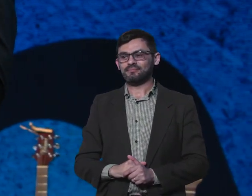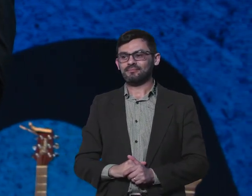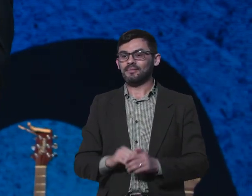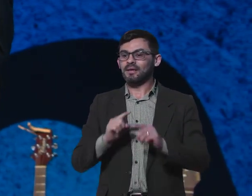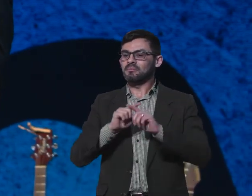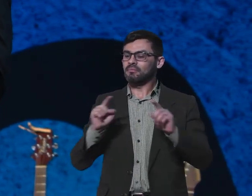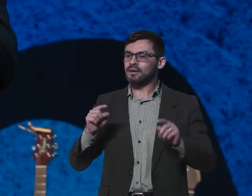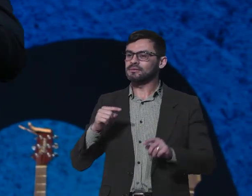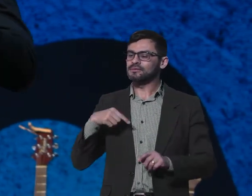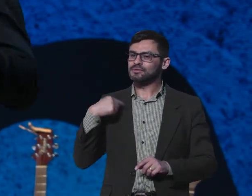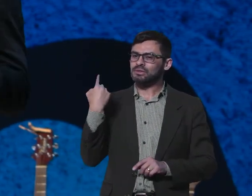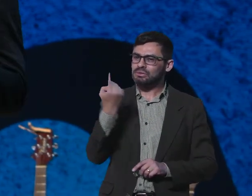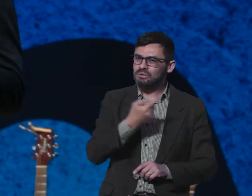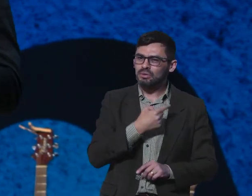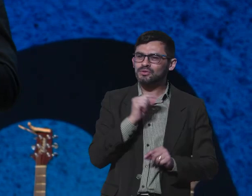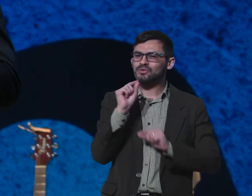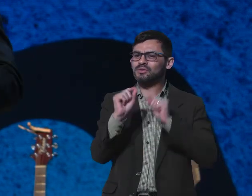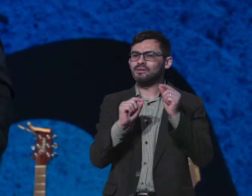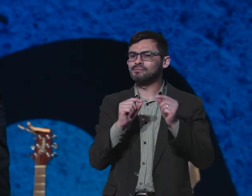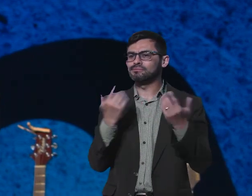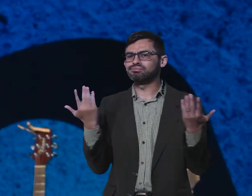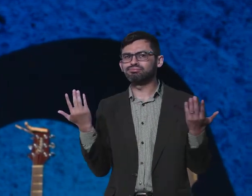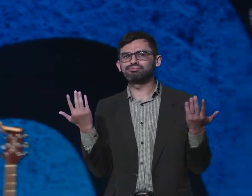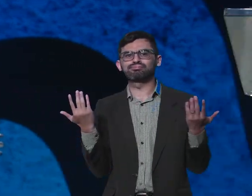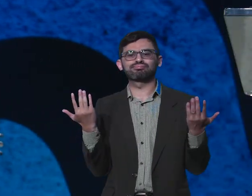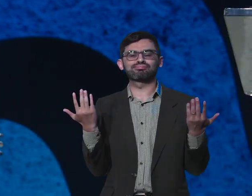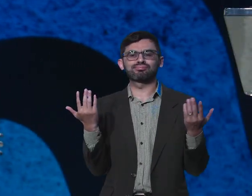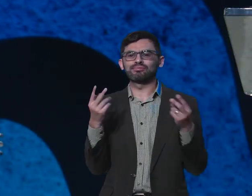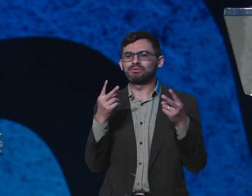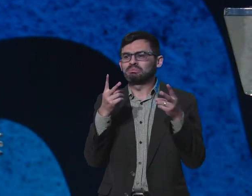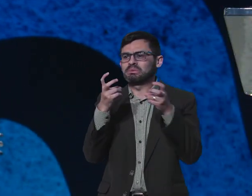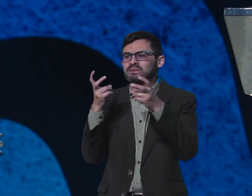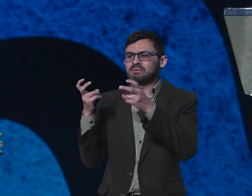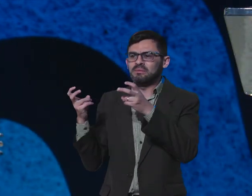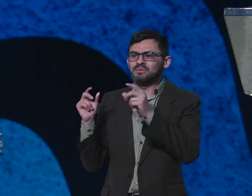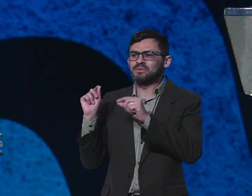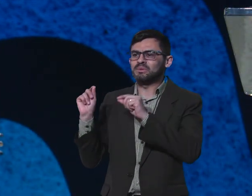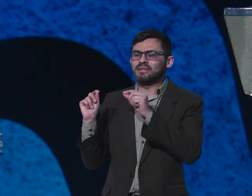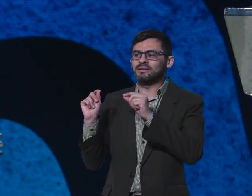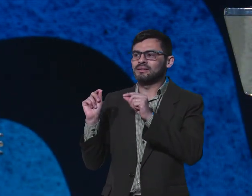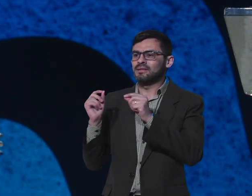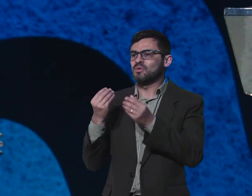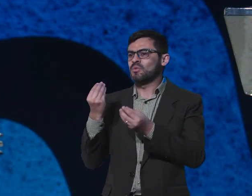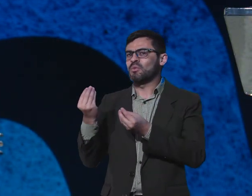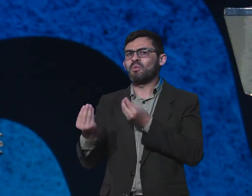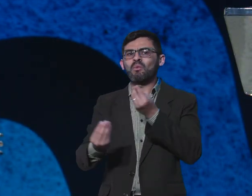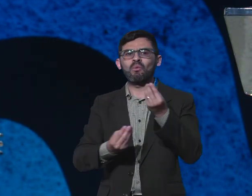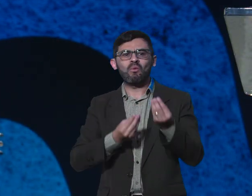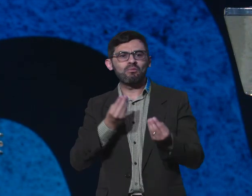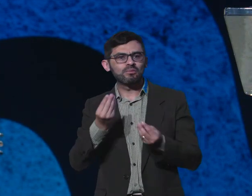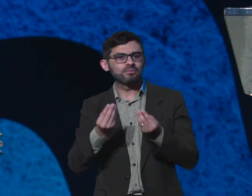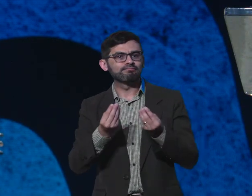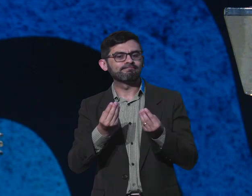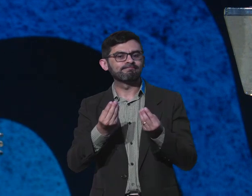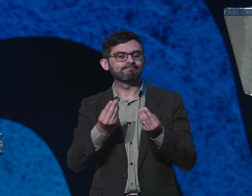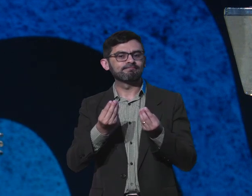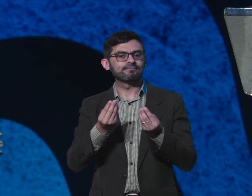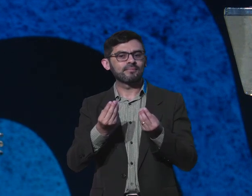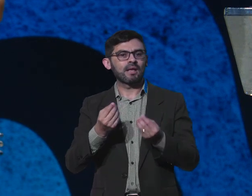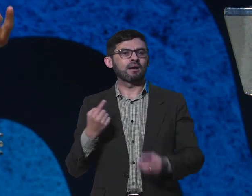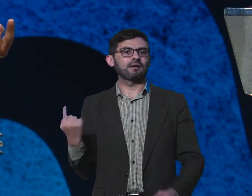Mas quando a gente se perde em tudo isso, a gente fica pensando, gente, como é que vai ser